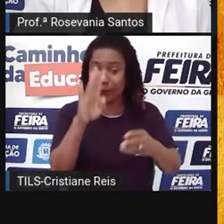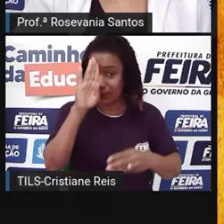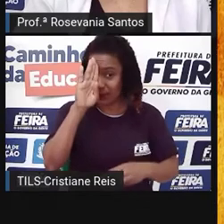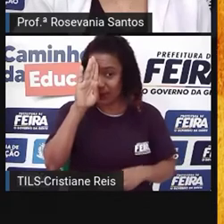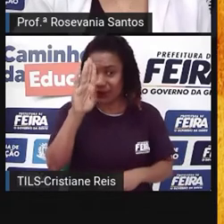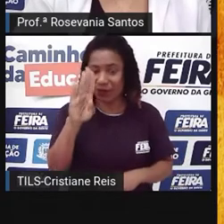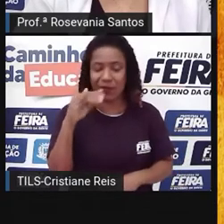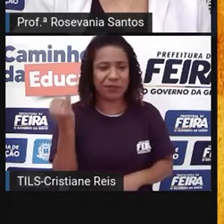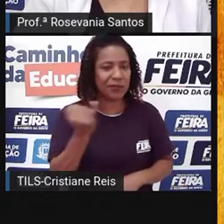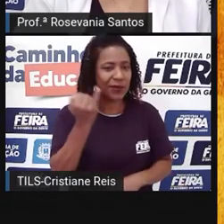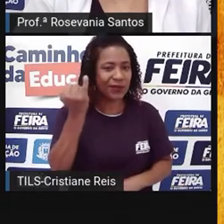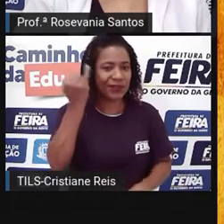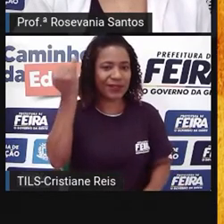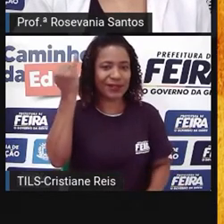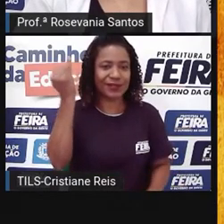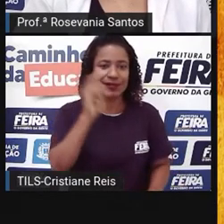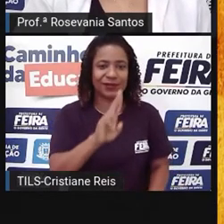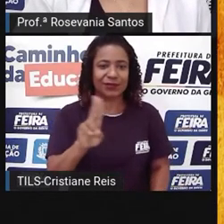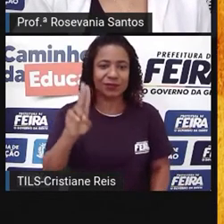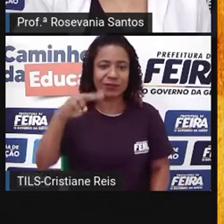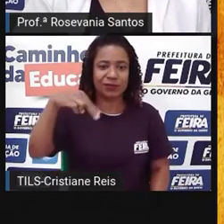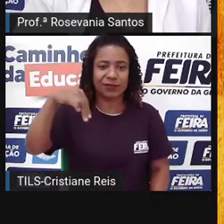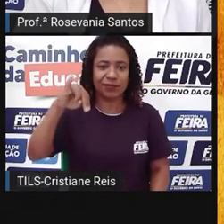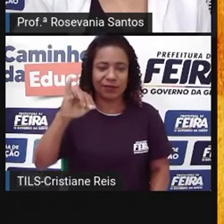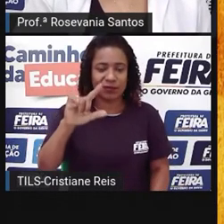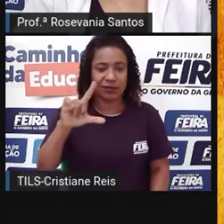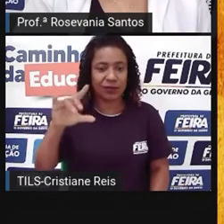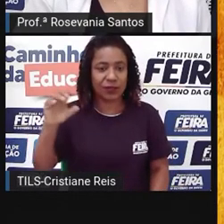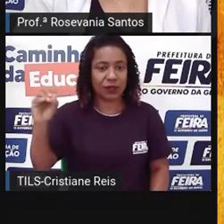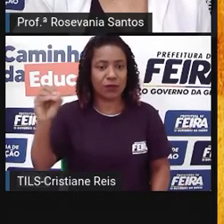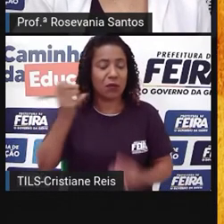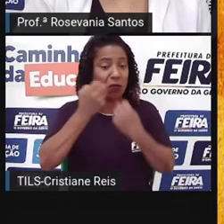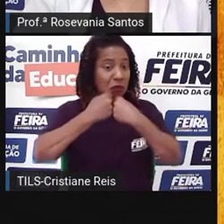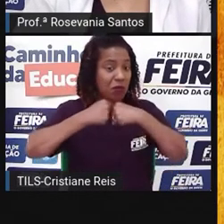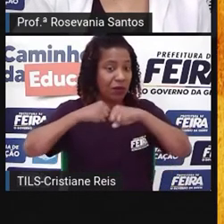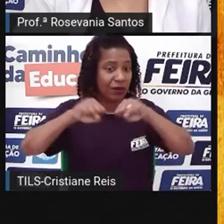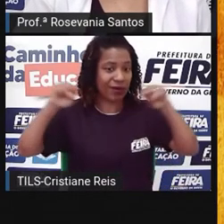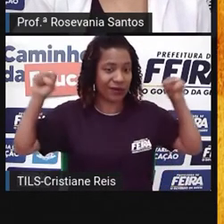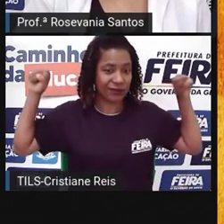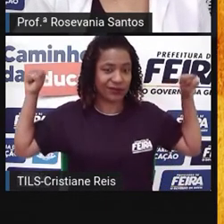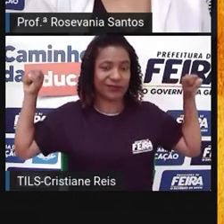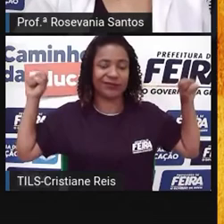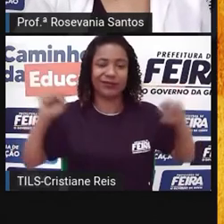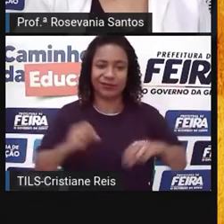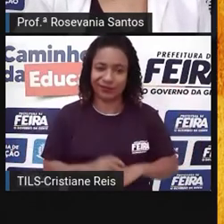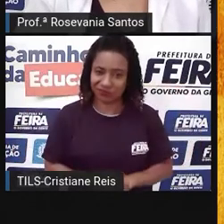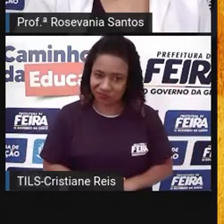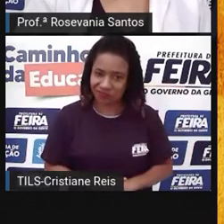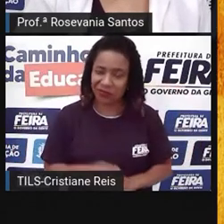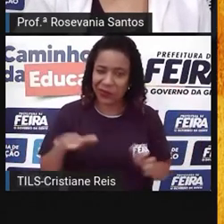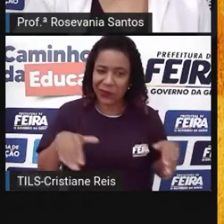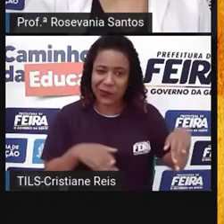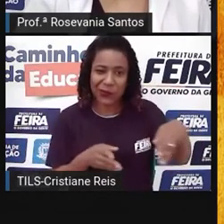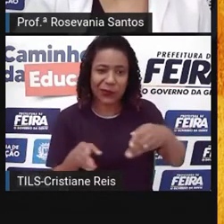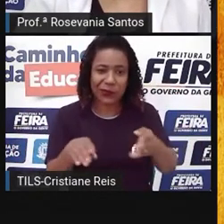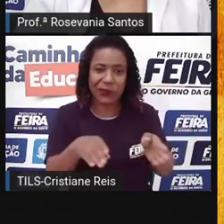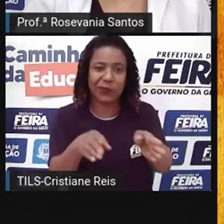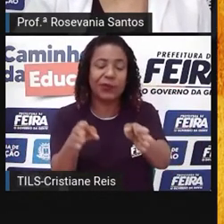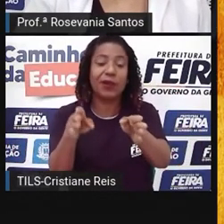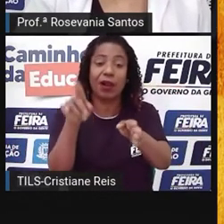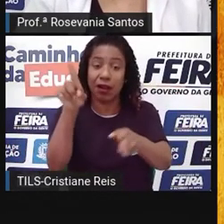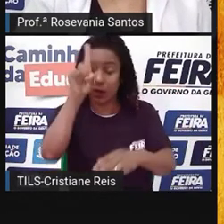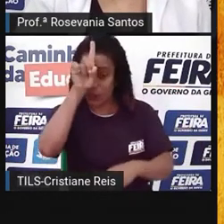rio bastante extenso e que deu toda essa característica de riqueza, né, para os povos do